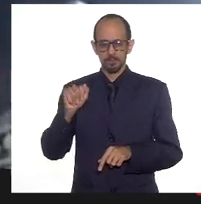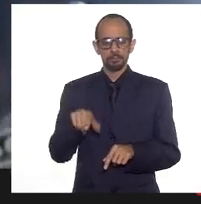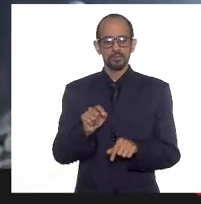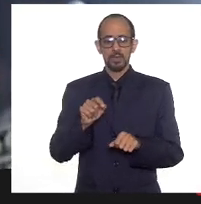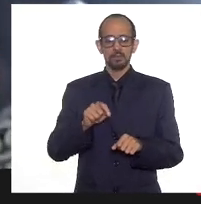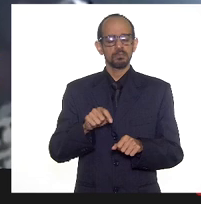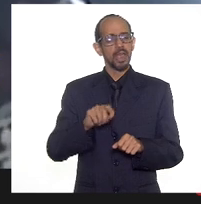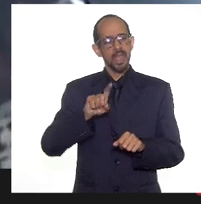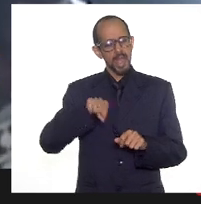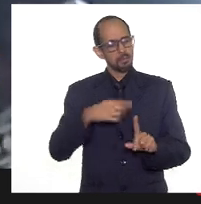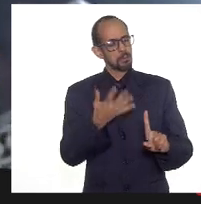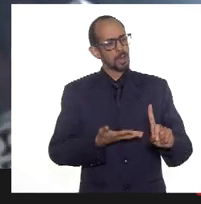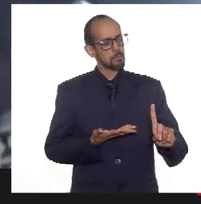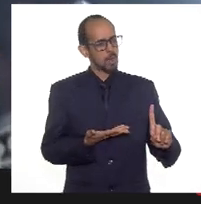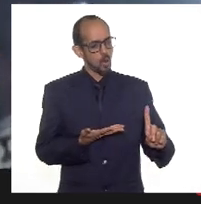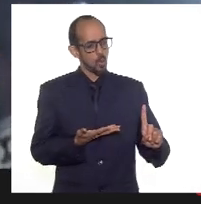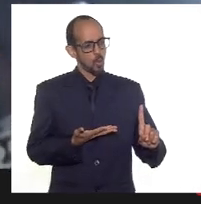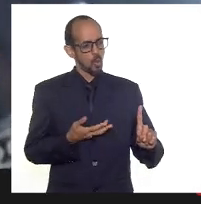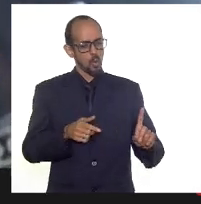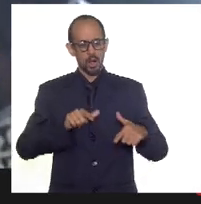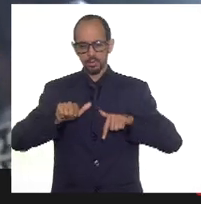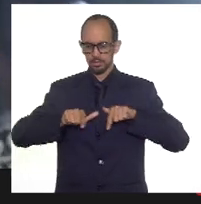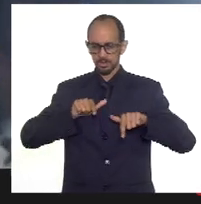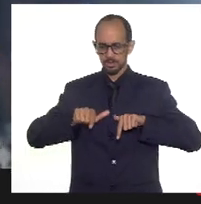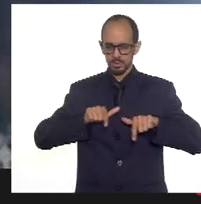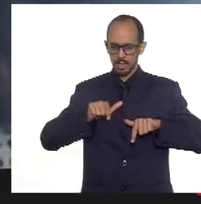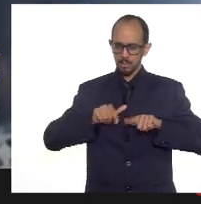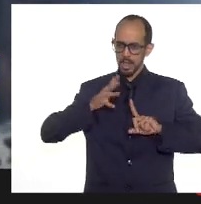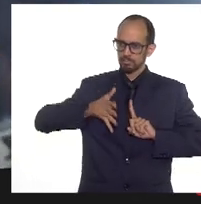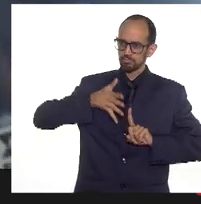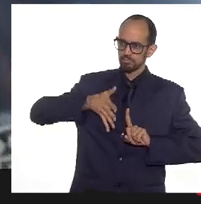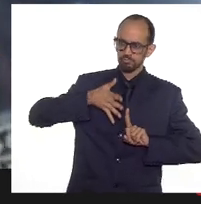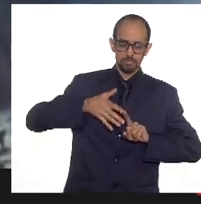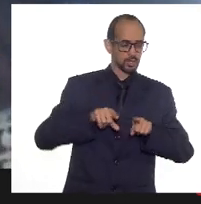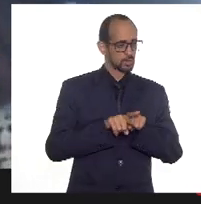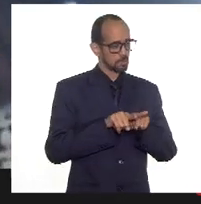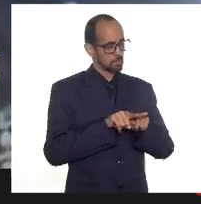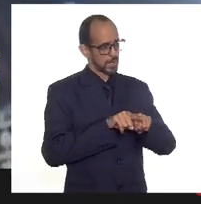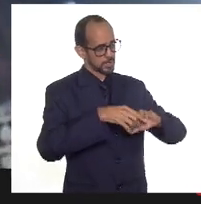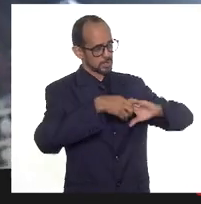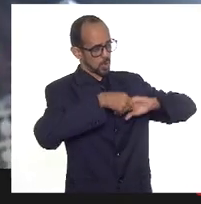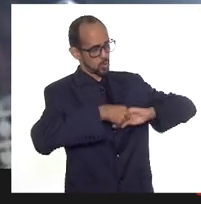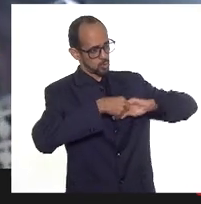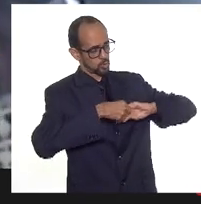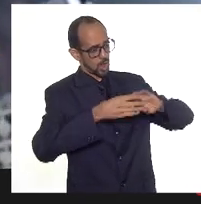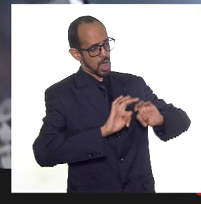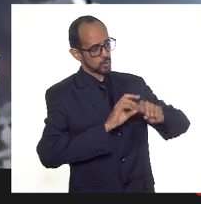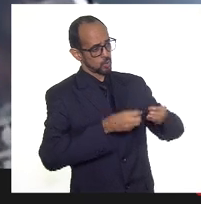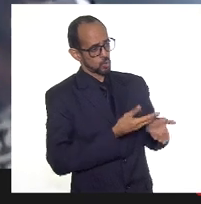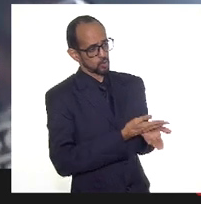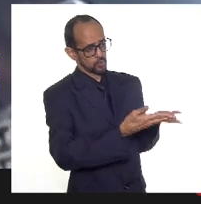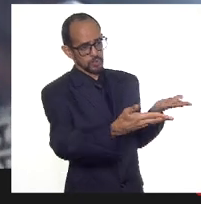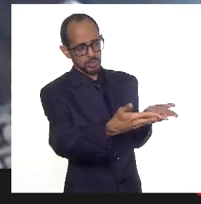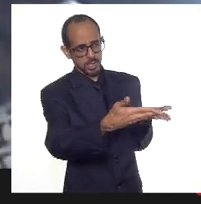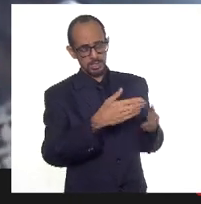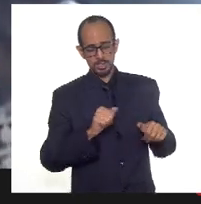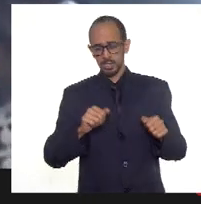E ao saudá-la, saúdo todas as autoridades que compõem essa CPI. Eu acho que, como cidadã